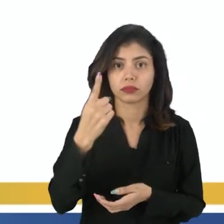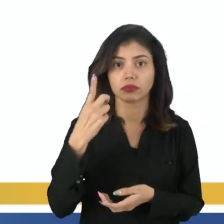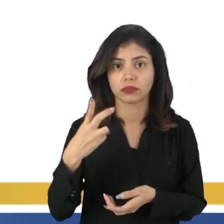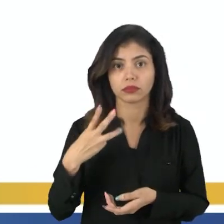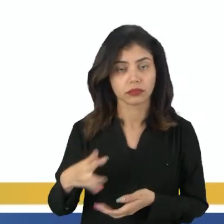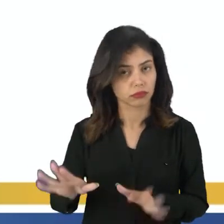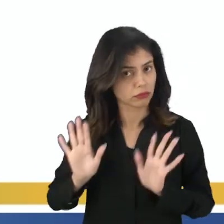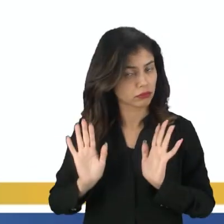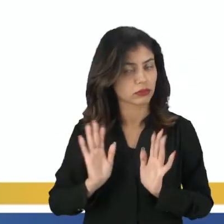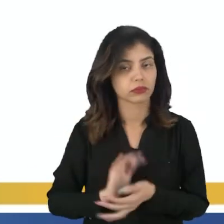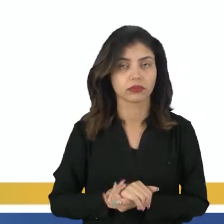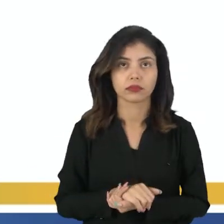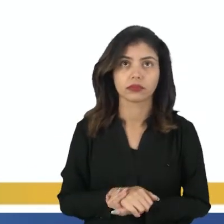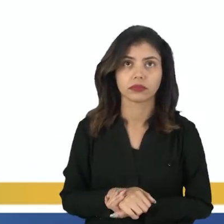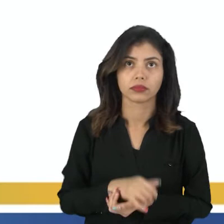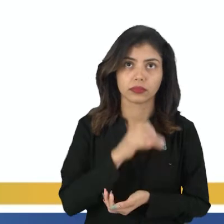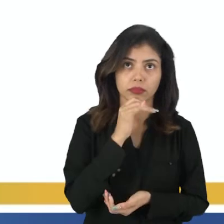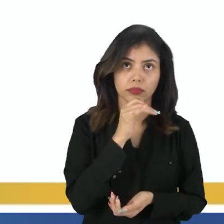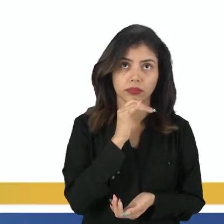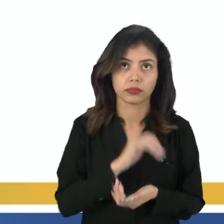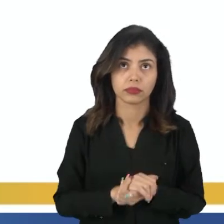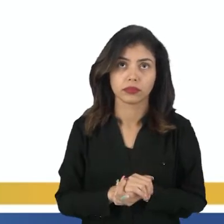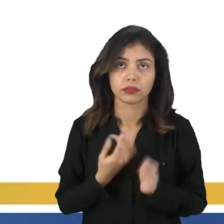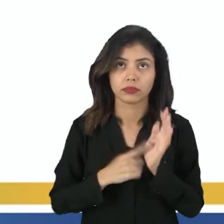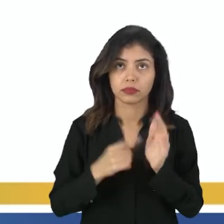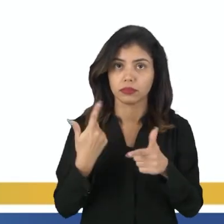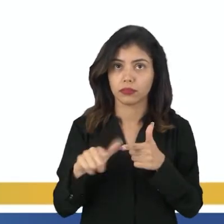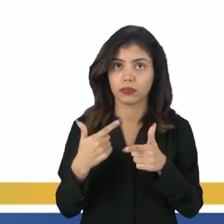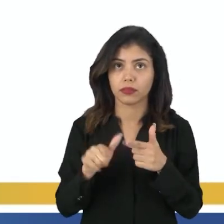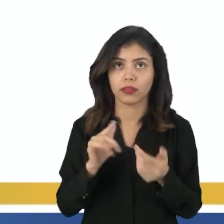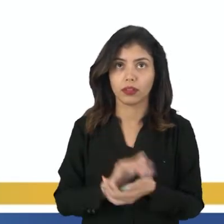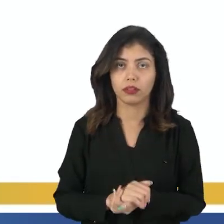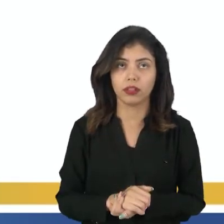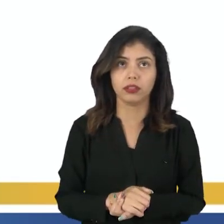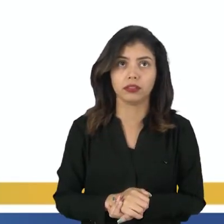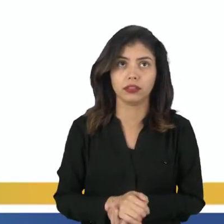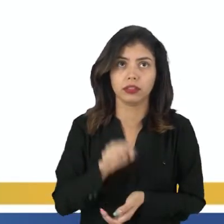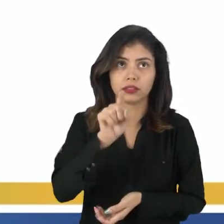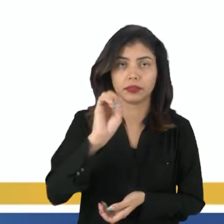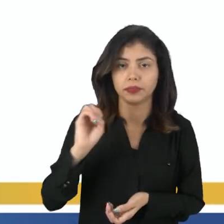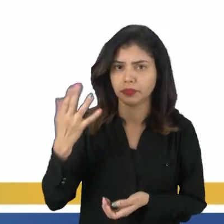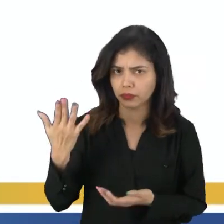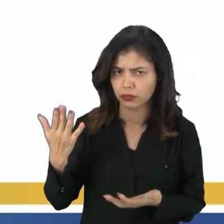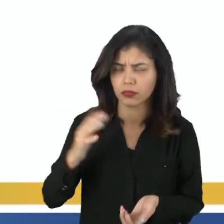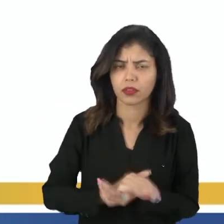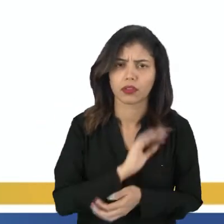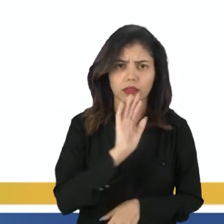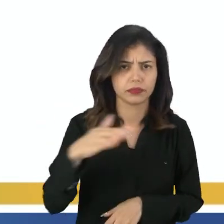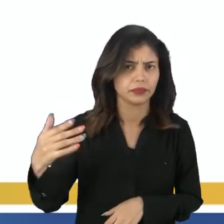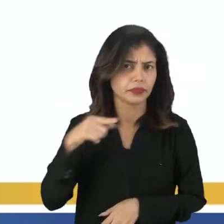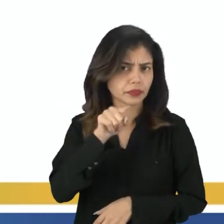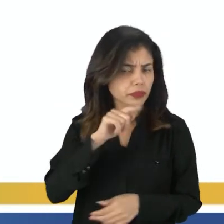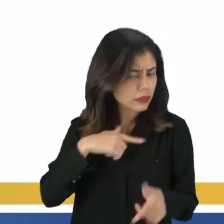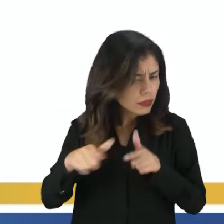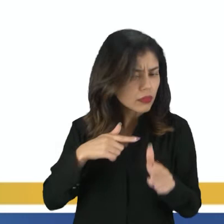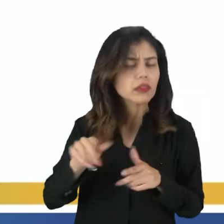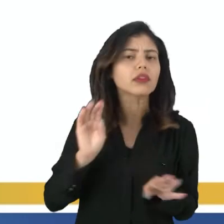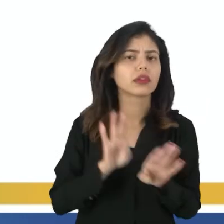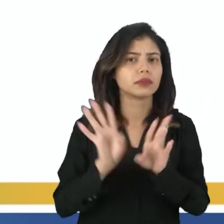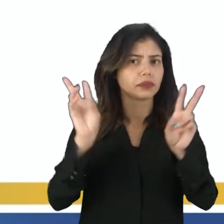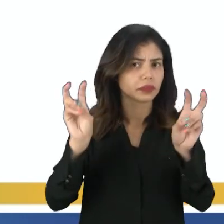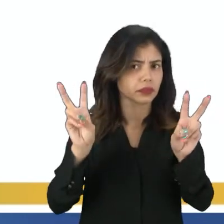um. Como, por exemplo, a definição de problema. Então, no caso, quando você for trabalhar